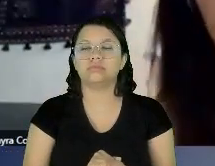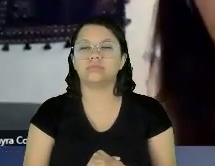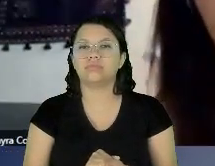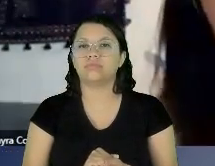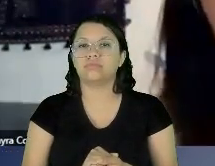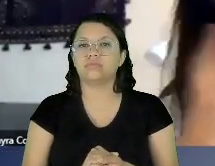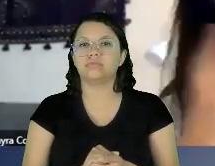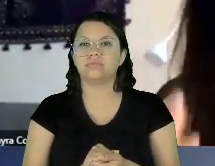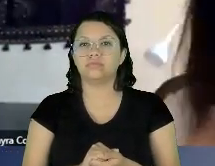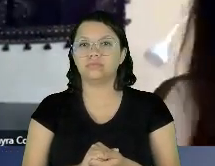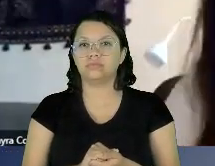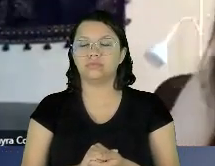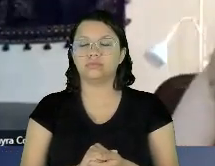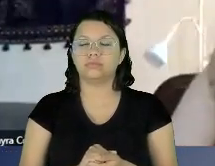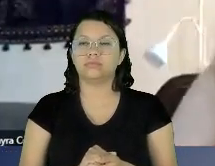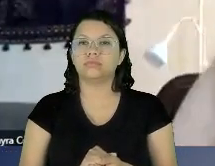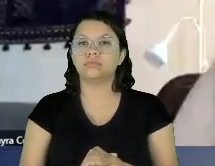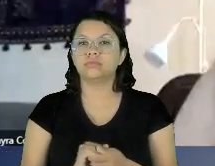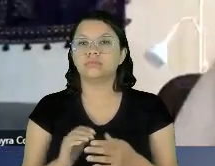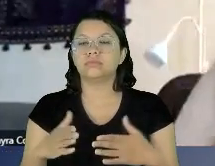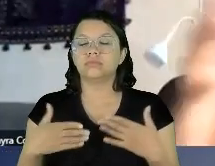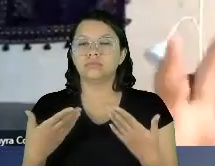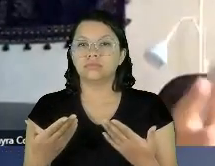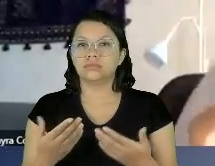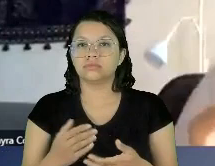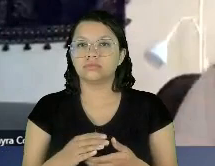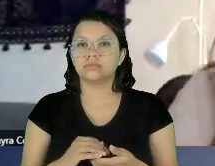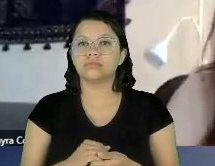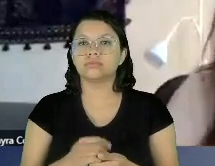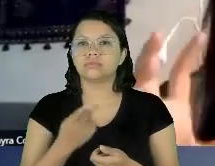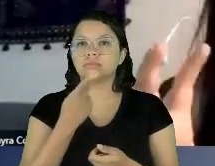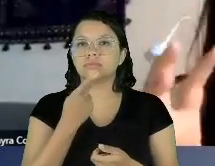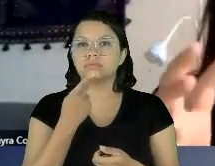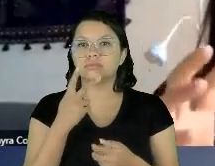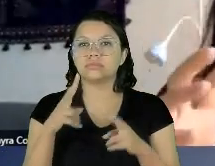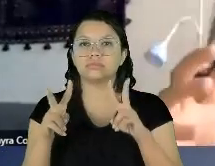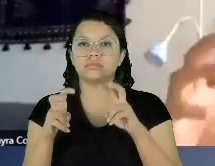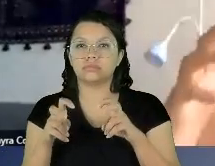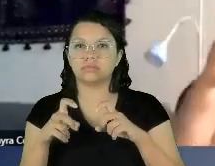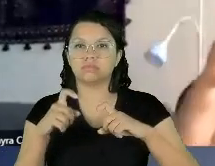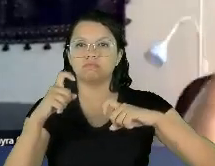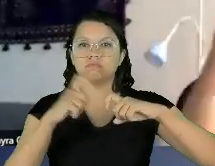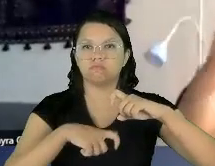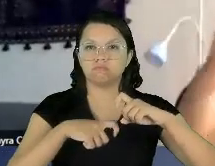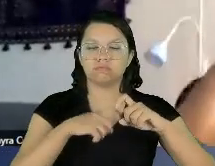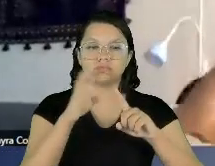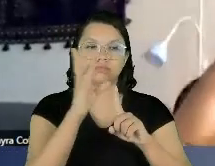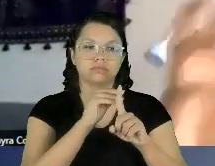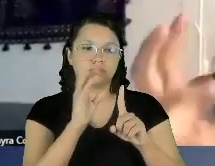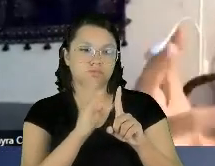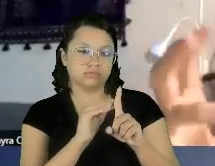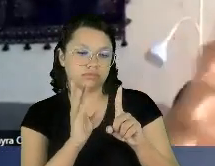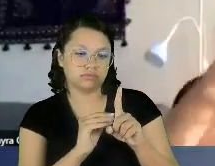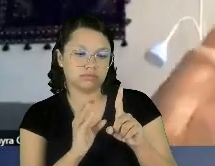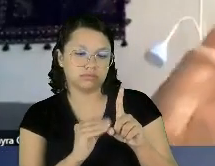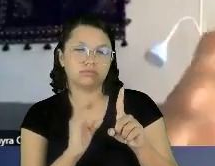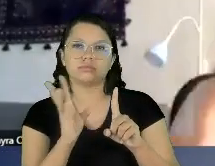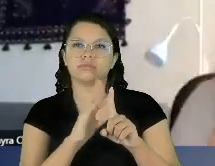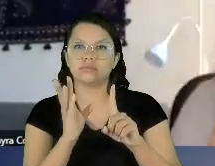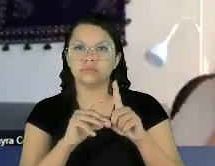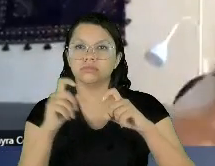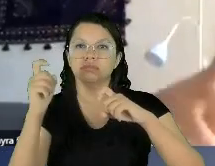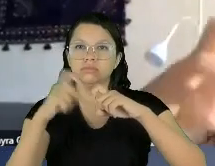forma de violência sexual em diversos momentos. Então, quando a gente fala de estupro,